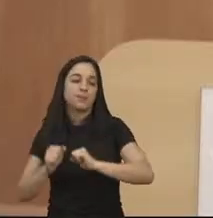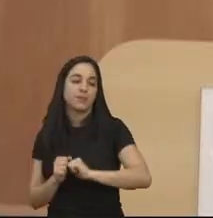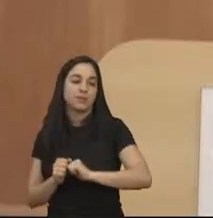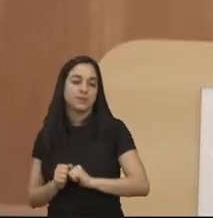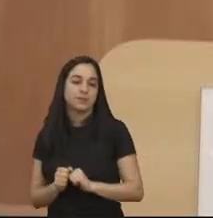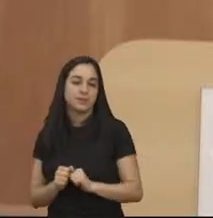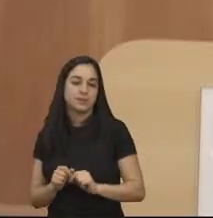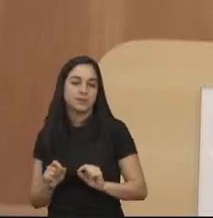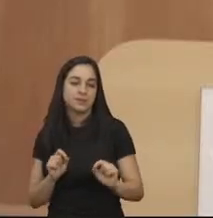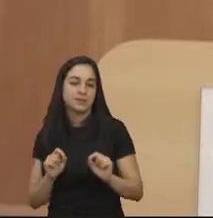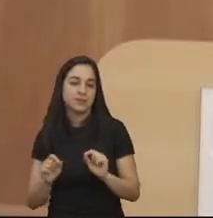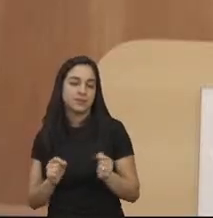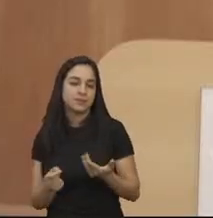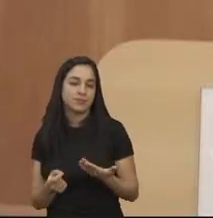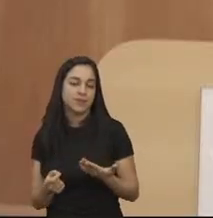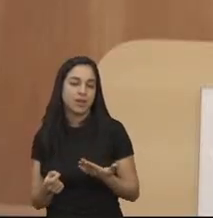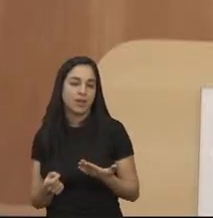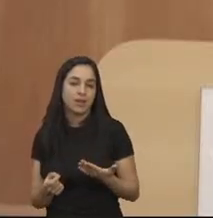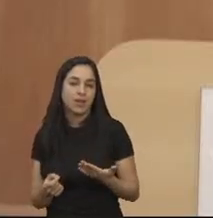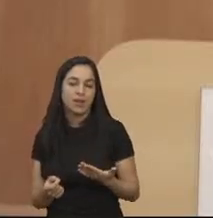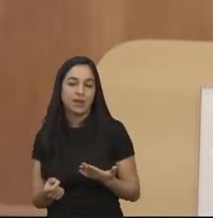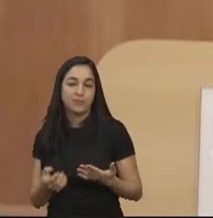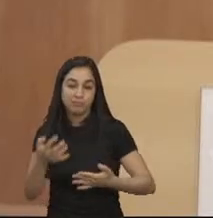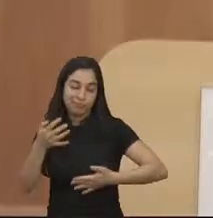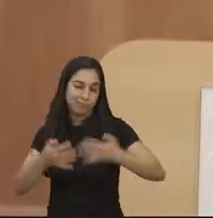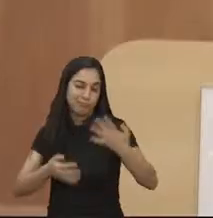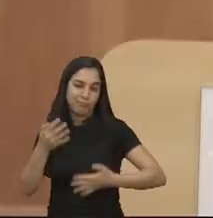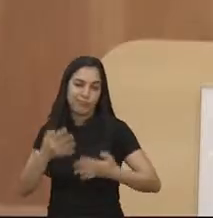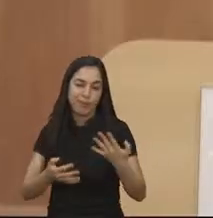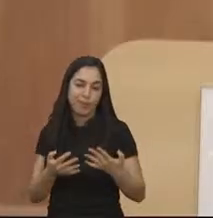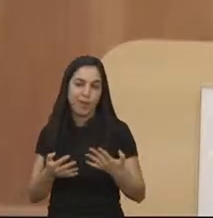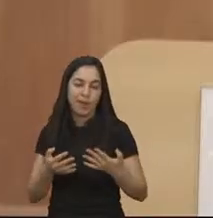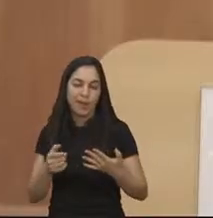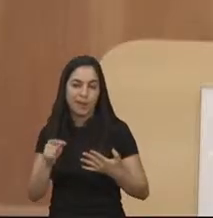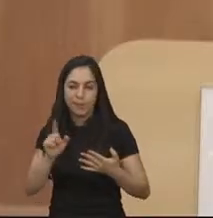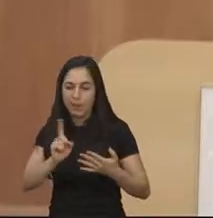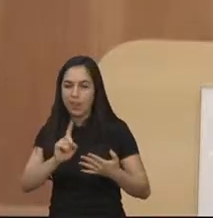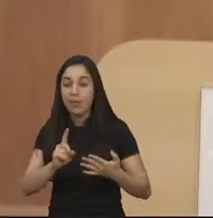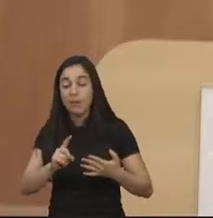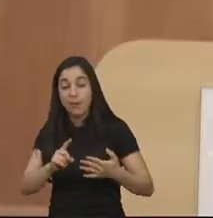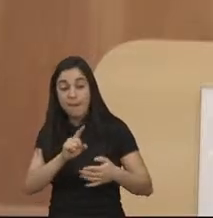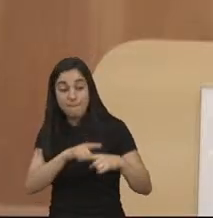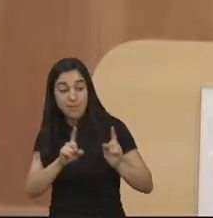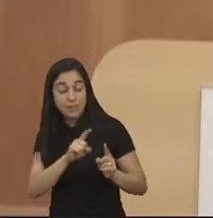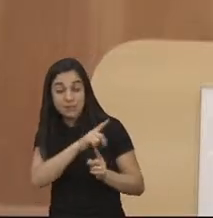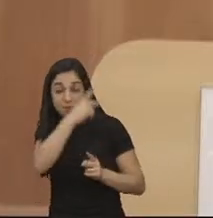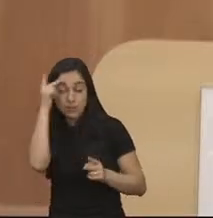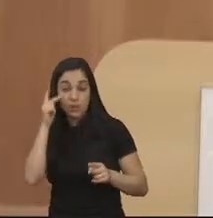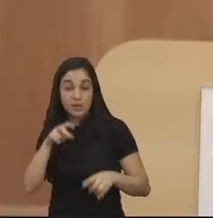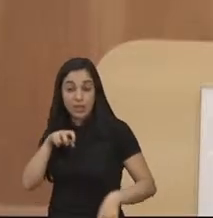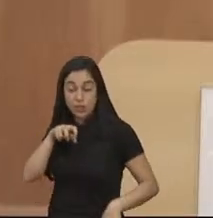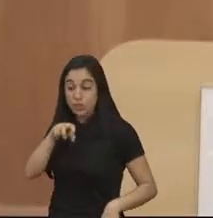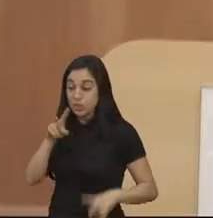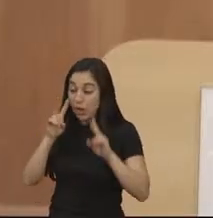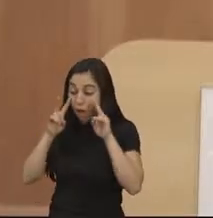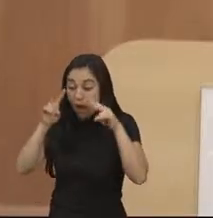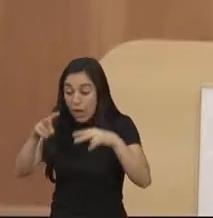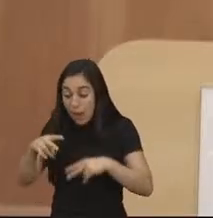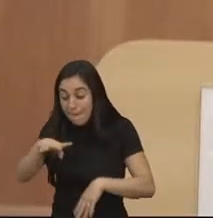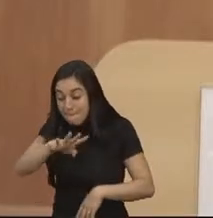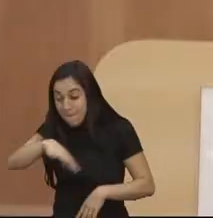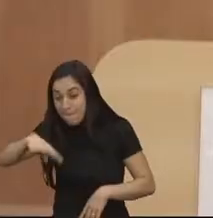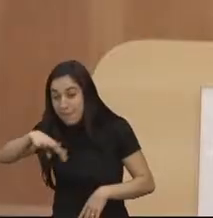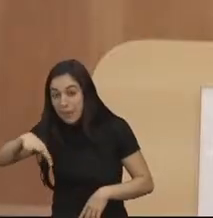um obstáculo sem elevação, mas que é para alertar o motorista que ele tem que reduzir a velocidade. E muitos